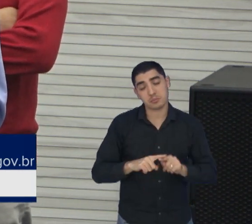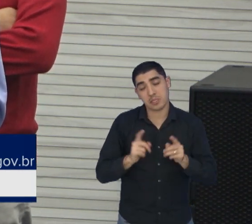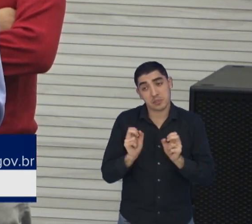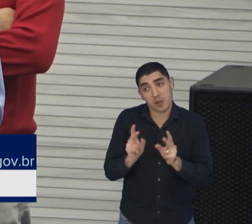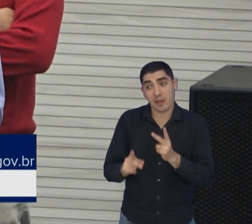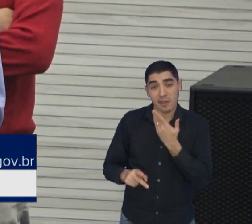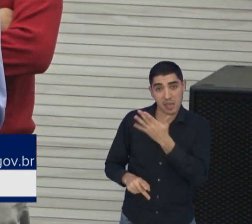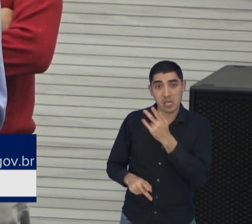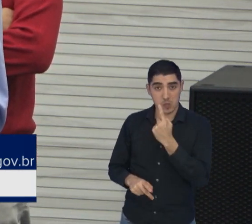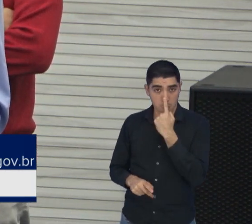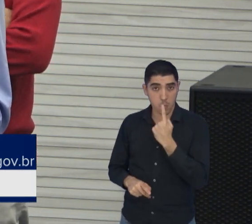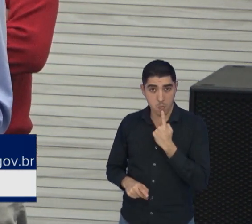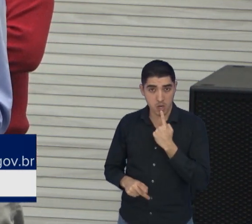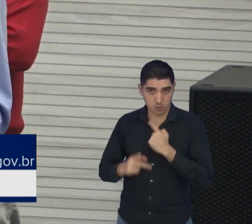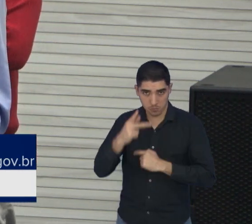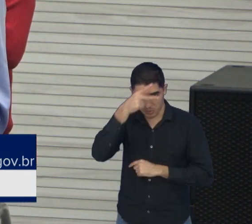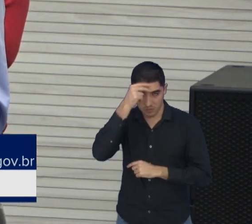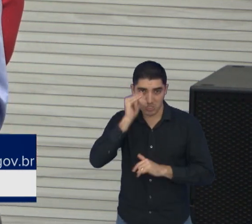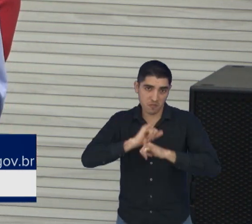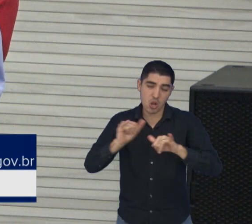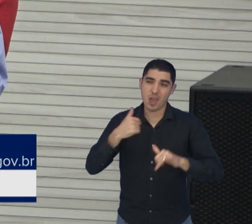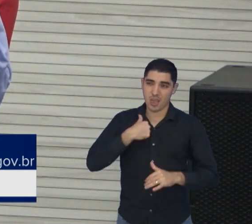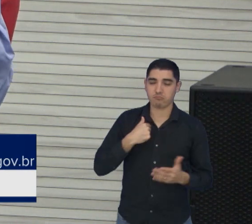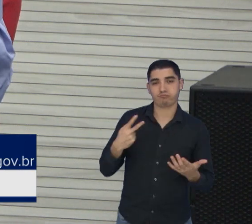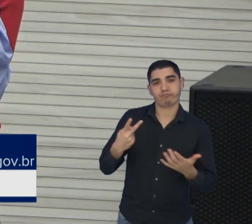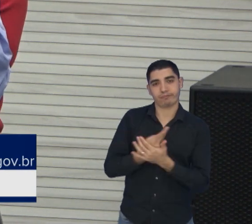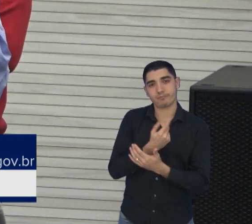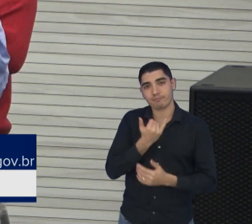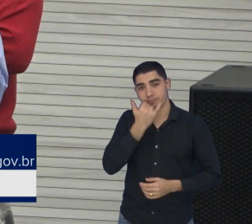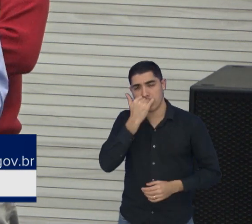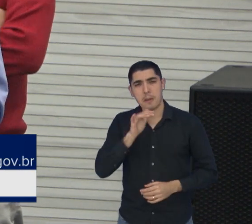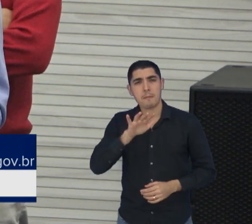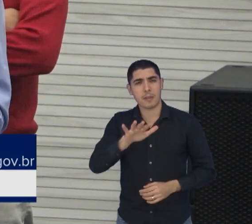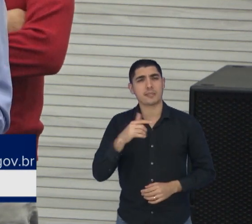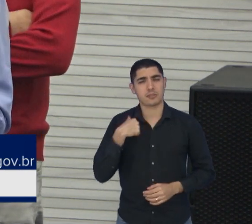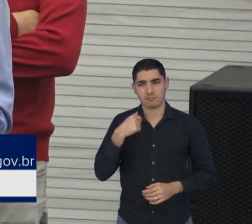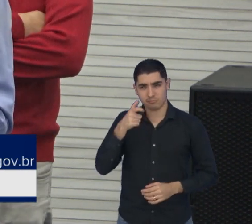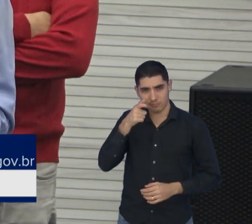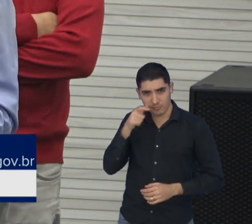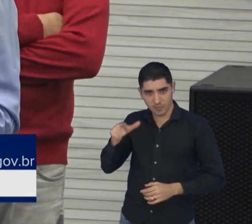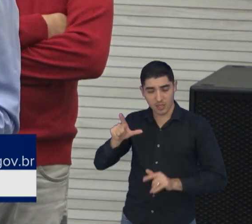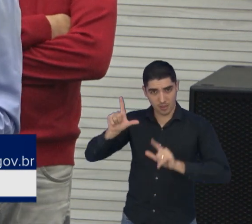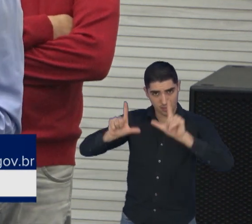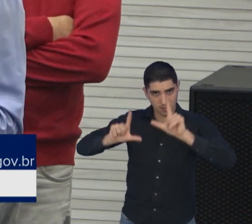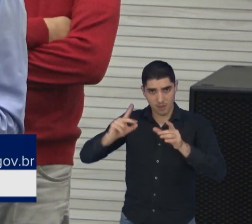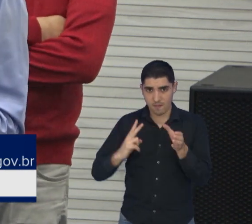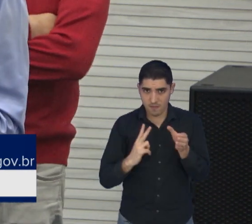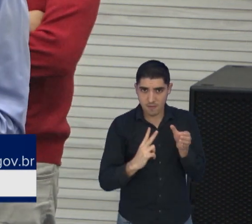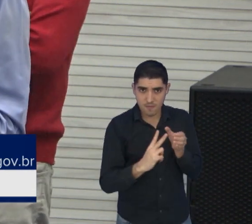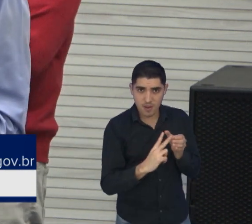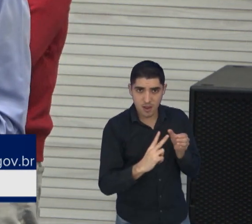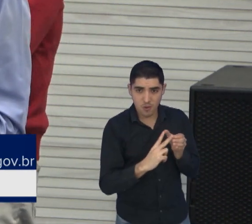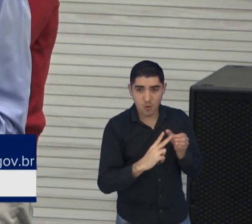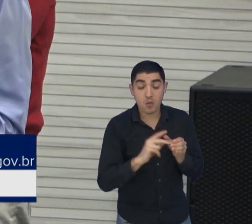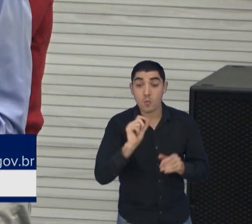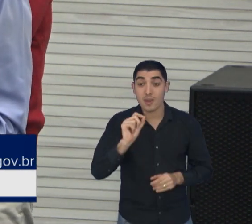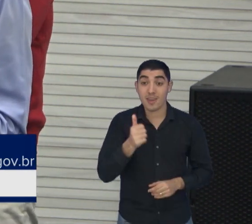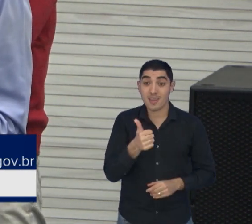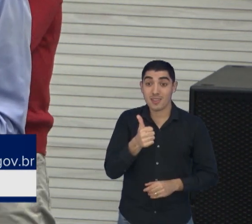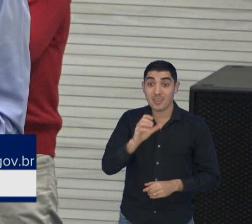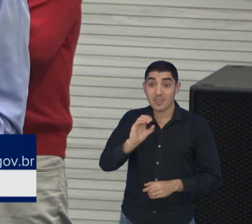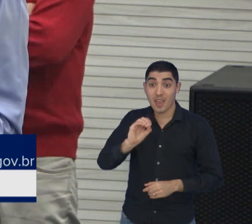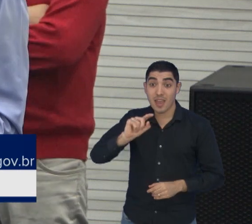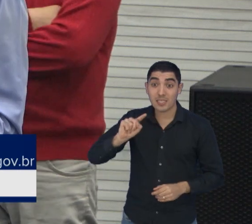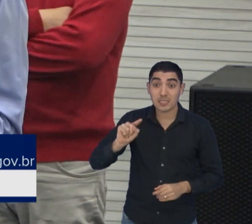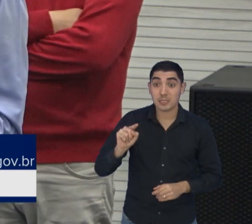errou, isso é importante, mas eu estava vendo aqui a vanguarda de ontem, 10 mil cirurgias